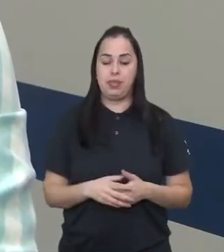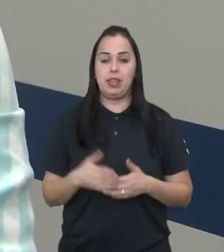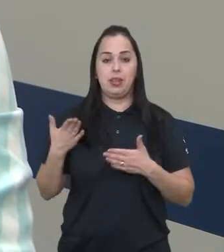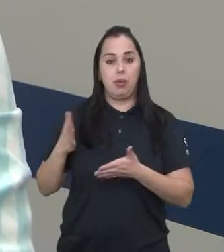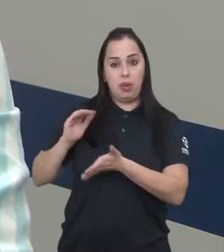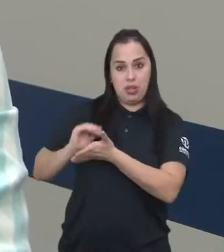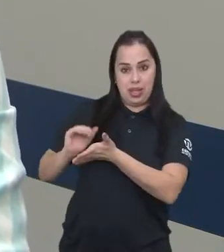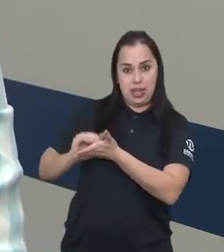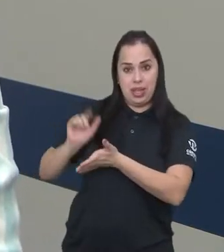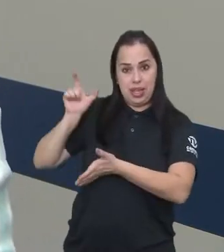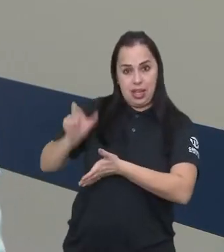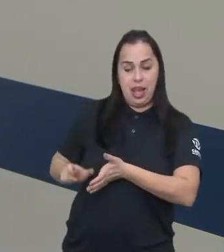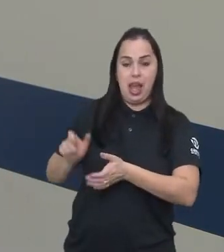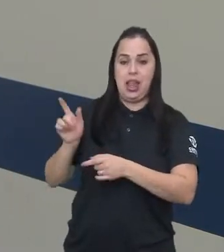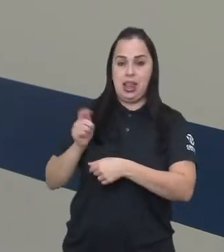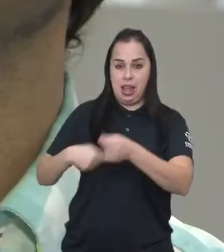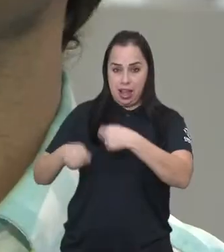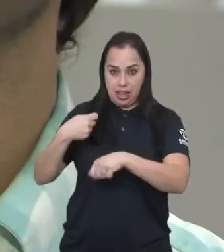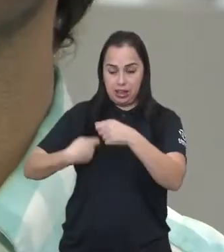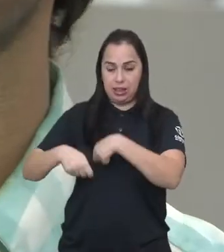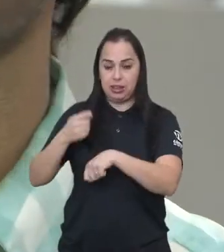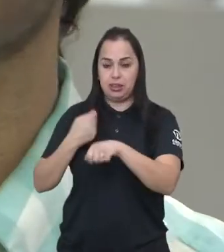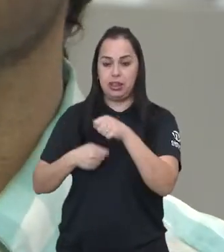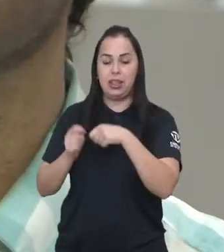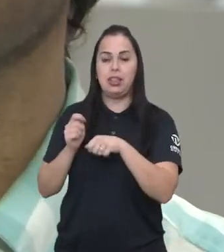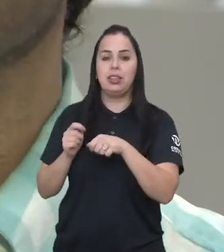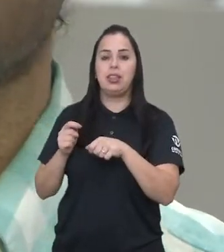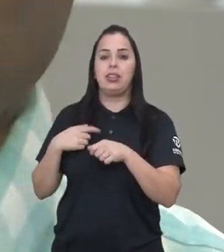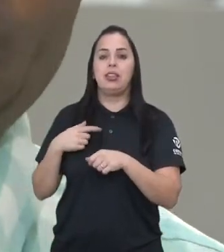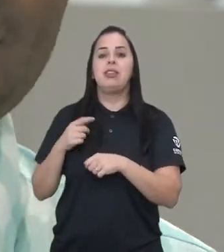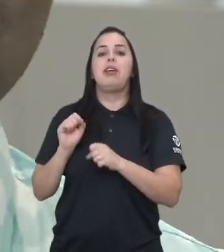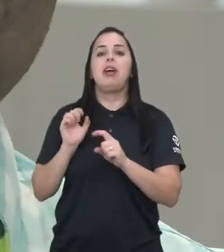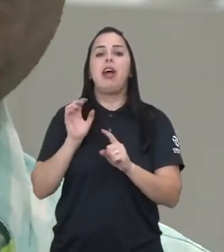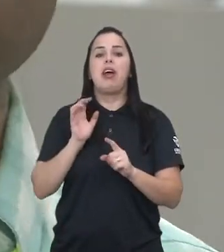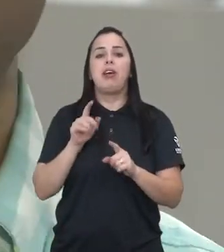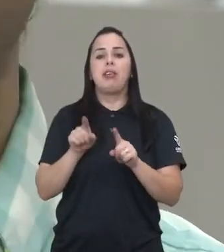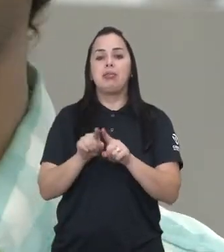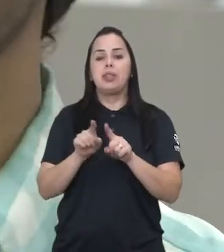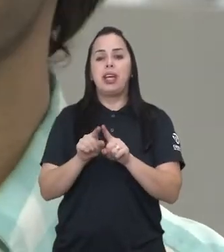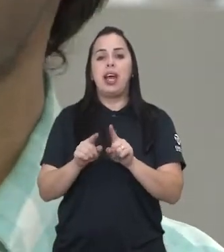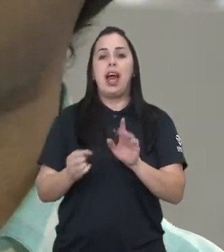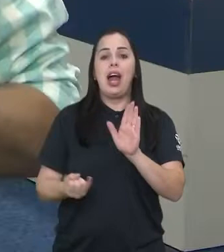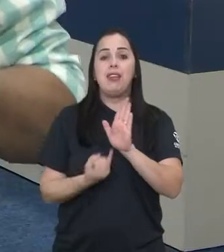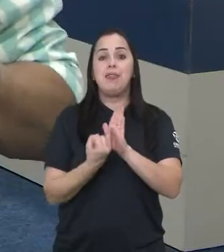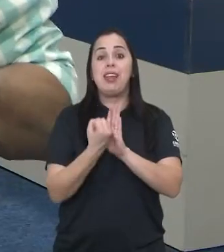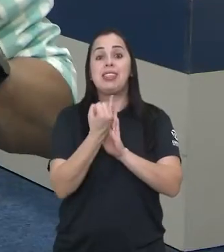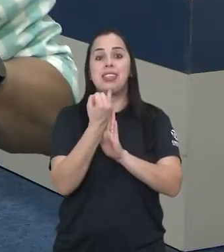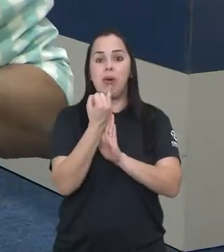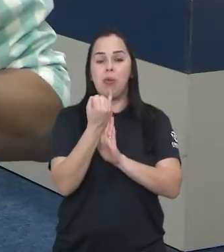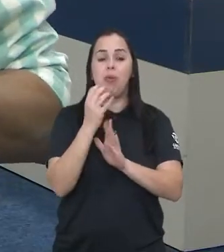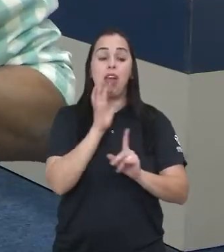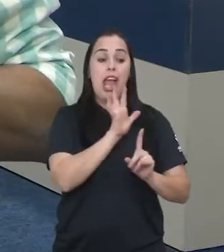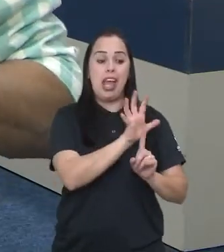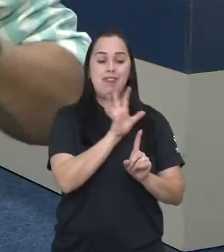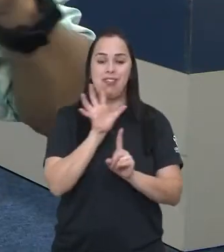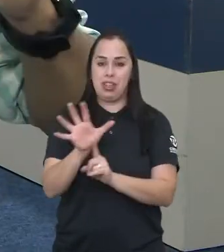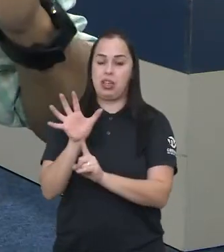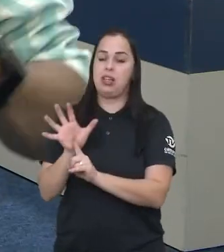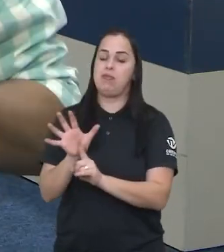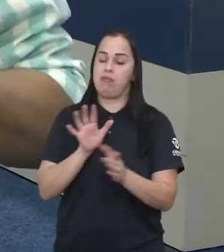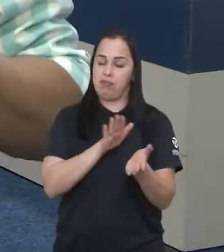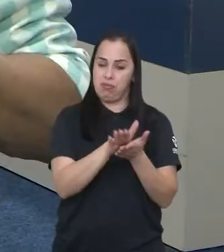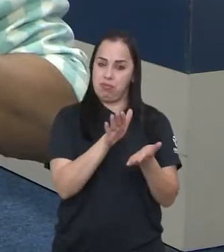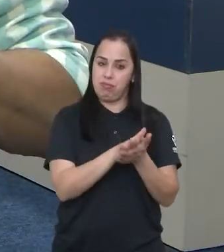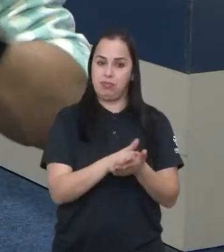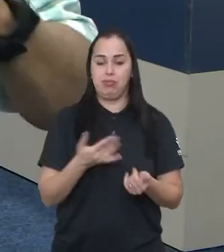secretário de Gestão Administrativa e Finanças, o resultado foi influenciado pela alta na inflação. A inflação e taxa de juros puxam as duas